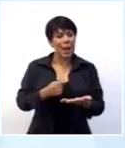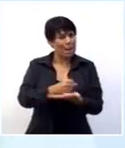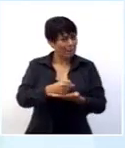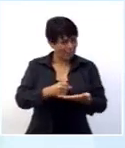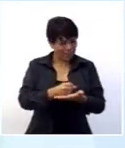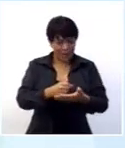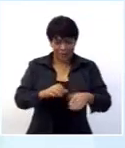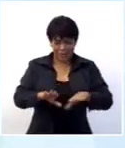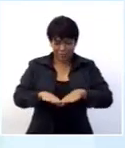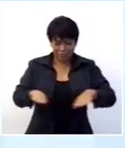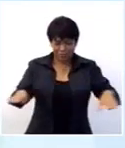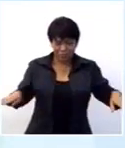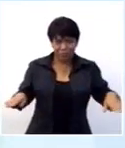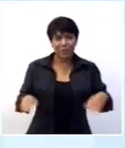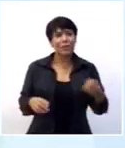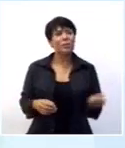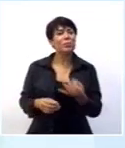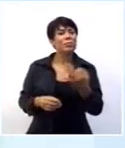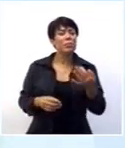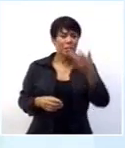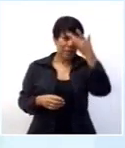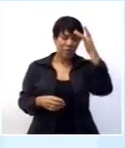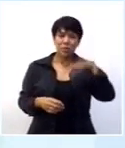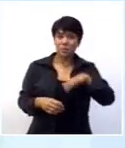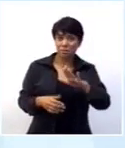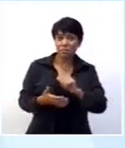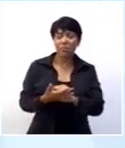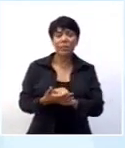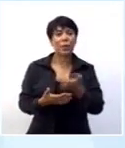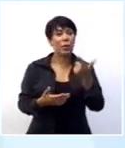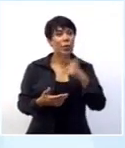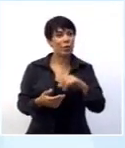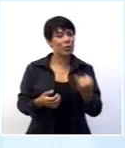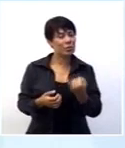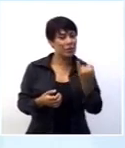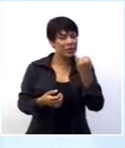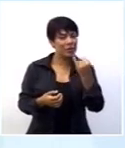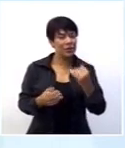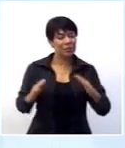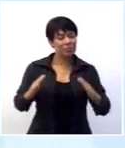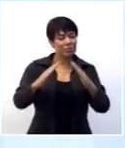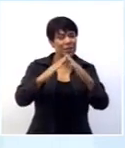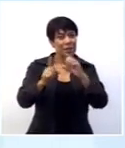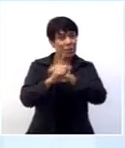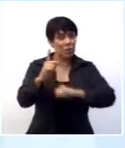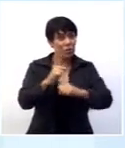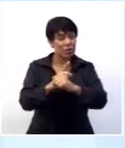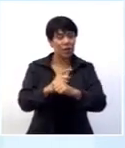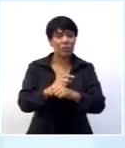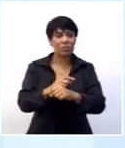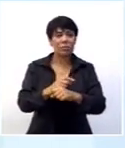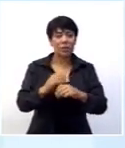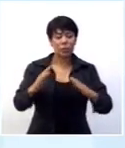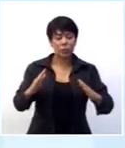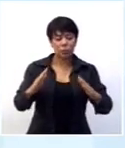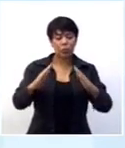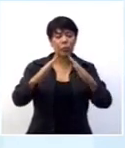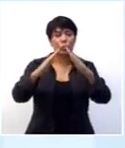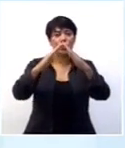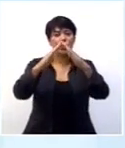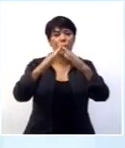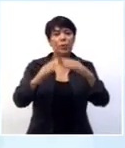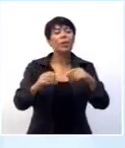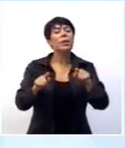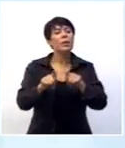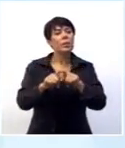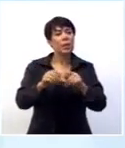que também é a maior quantidade de pessoas, né? Outro ponto importante da pirâmide social é isso, né? Quanto maior o tamanho, maior a